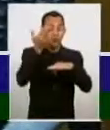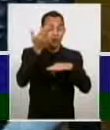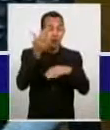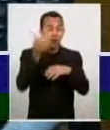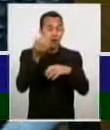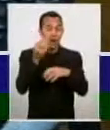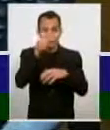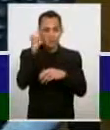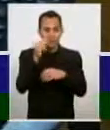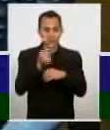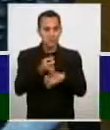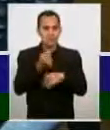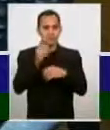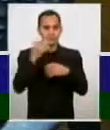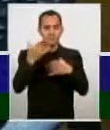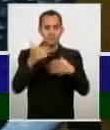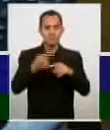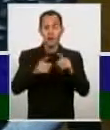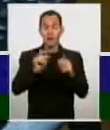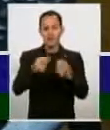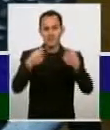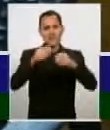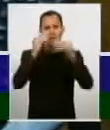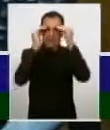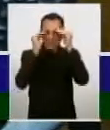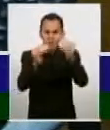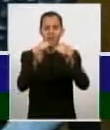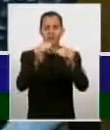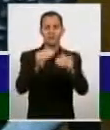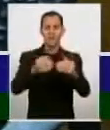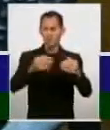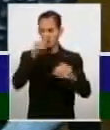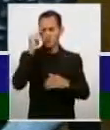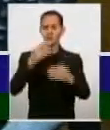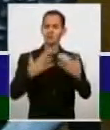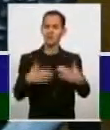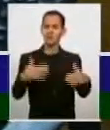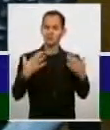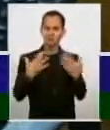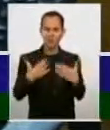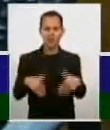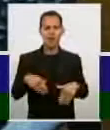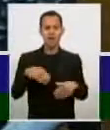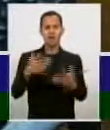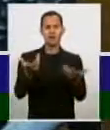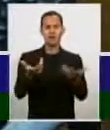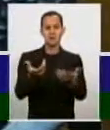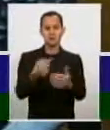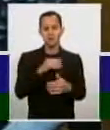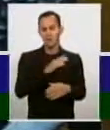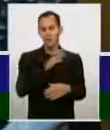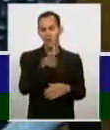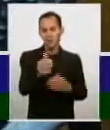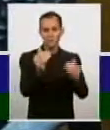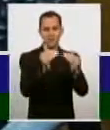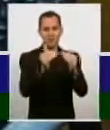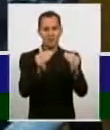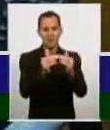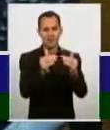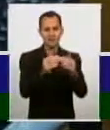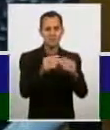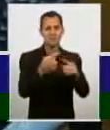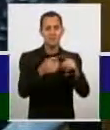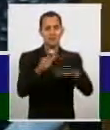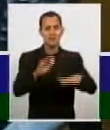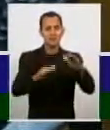que ela incomoda. Tem que ser respeitado não só a questão do descanso, que a pessoa às vezes está indo para a sua residência, mas às